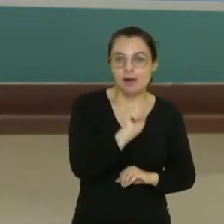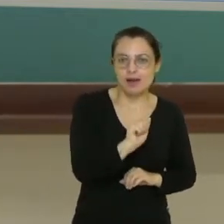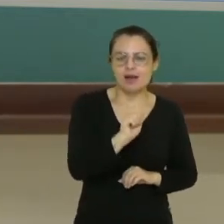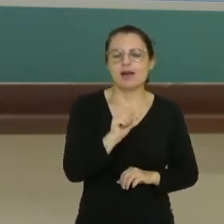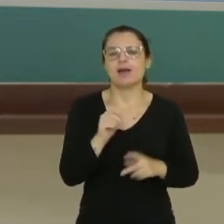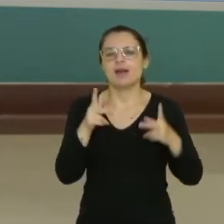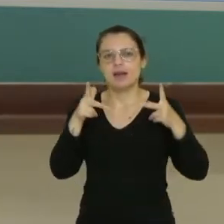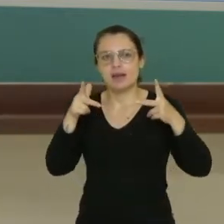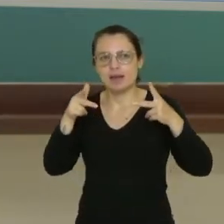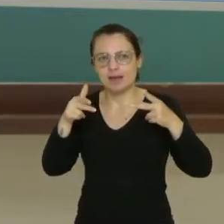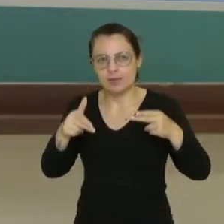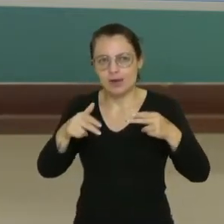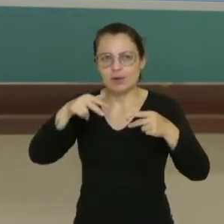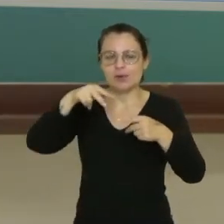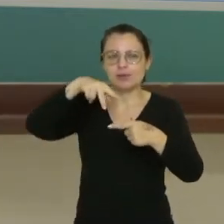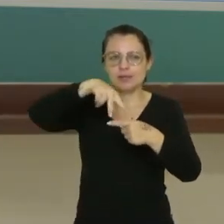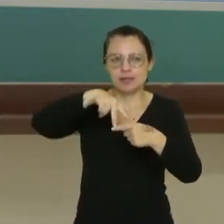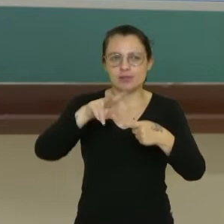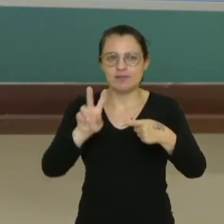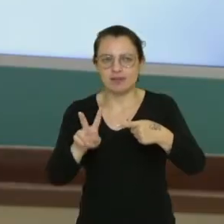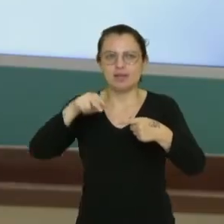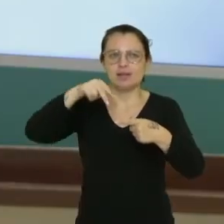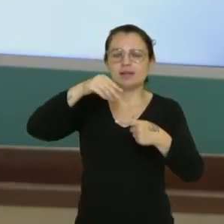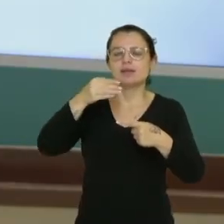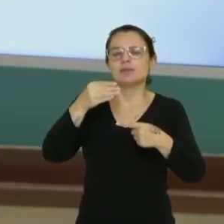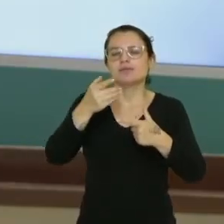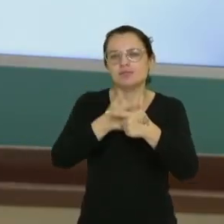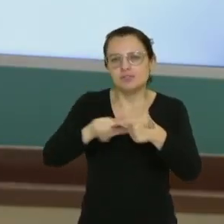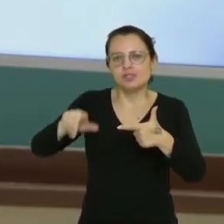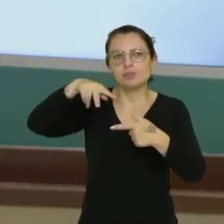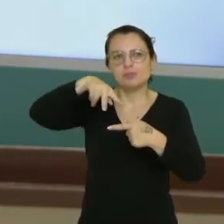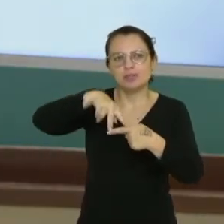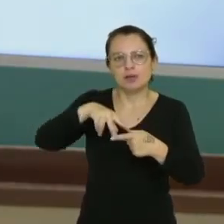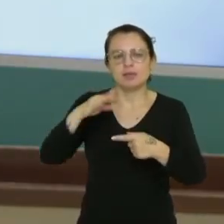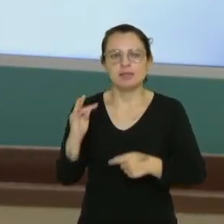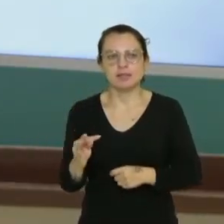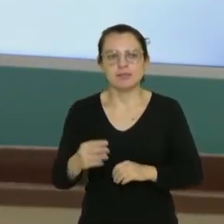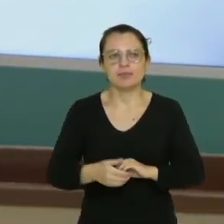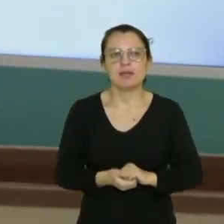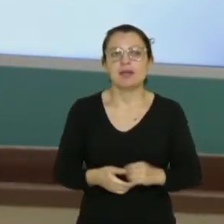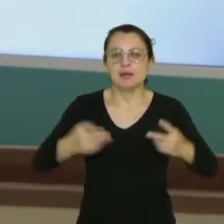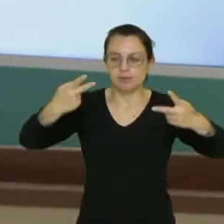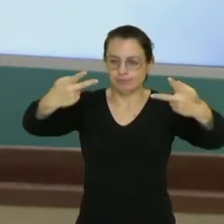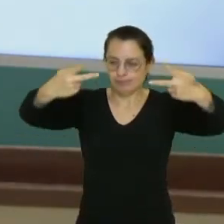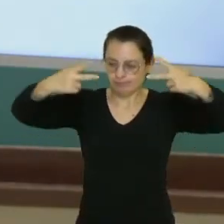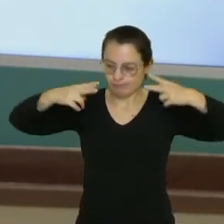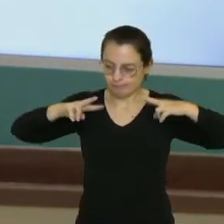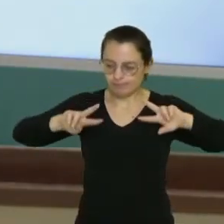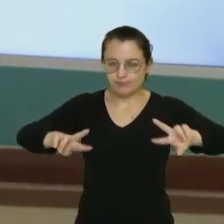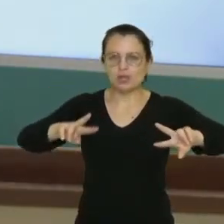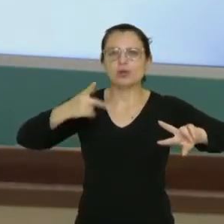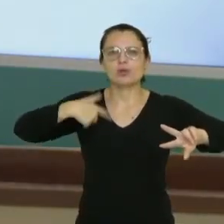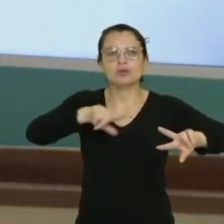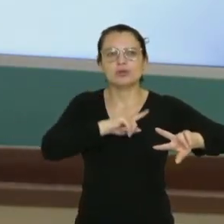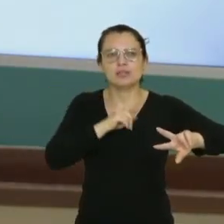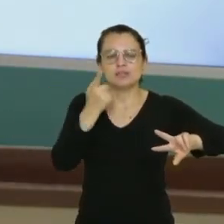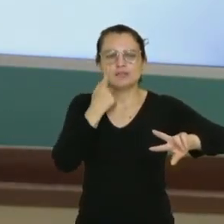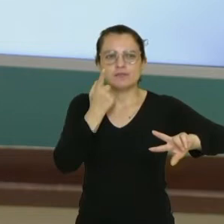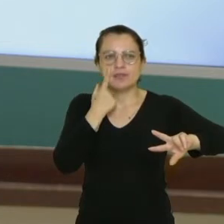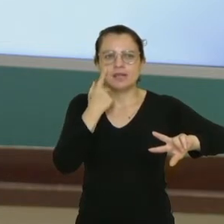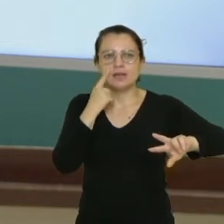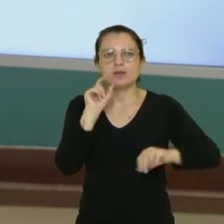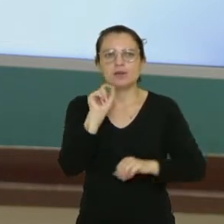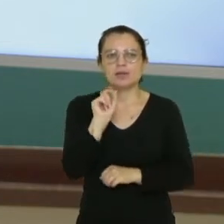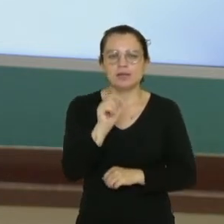Delta vez sobre Delta ter E aí você vai fazer a mesma jogada nós vamos abrir esses termos aqui podemos calcular inclusive